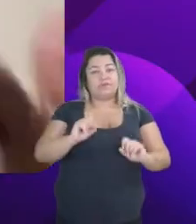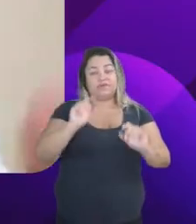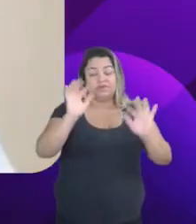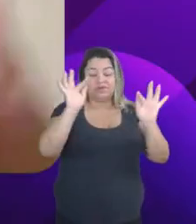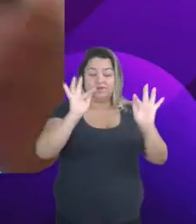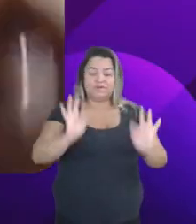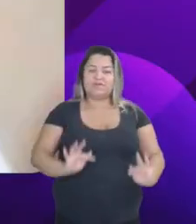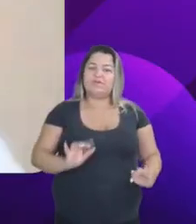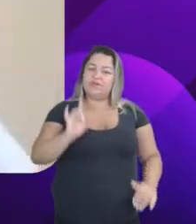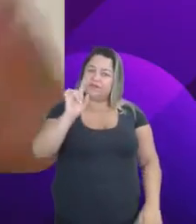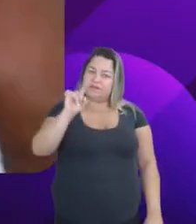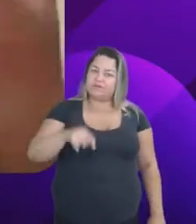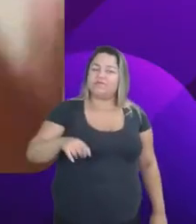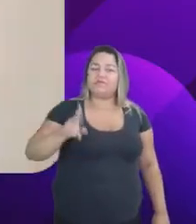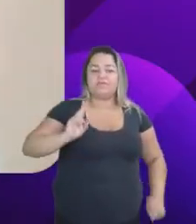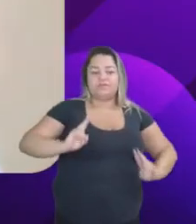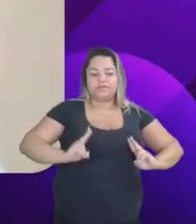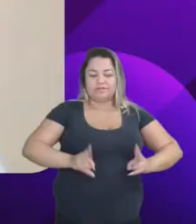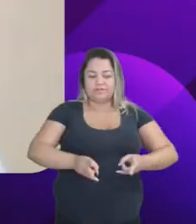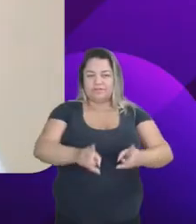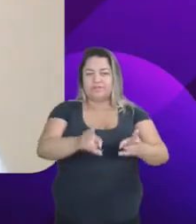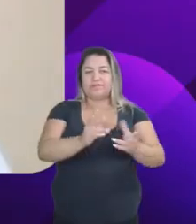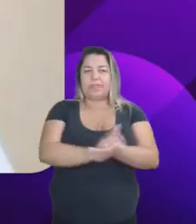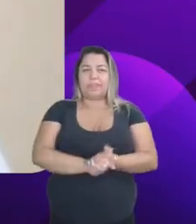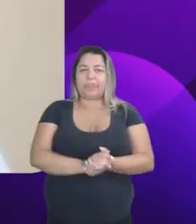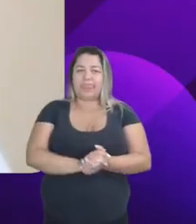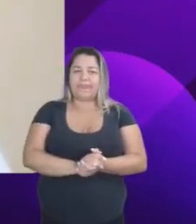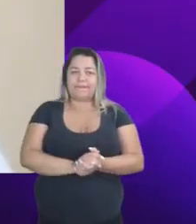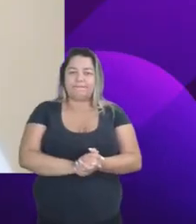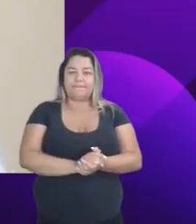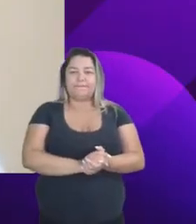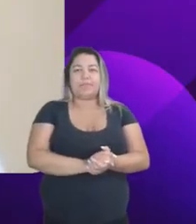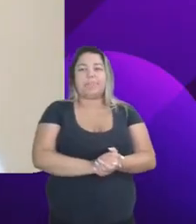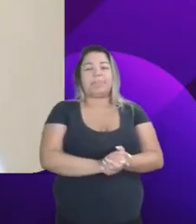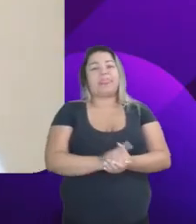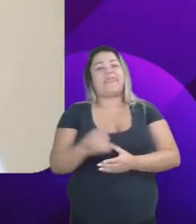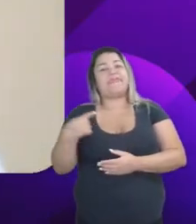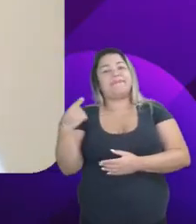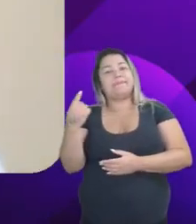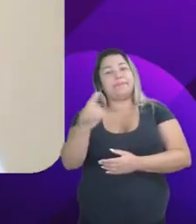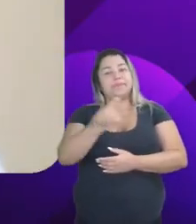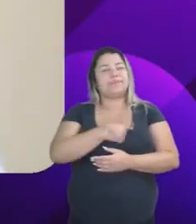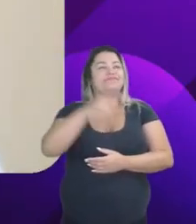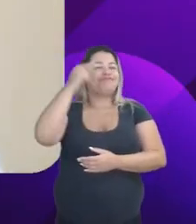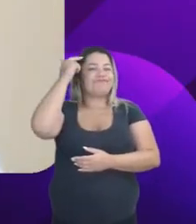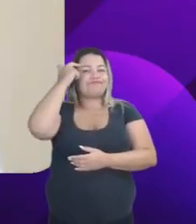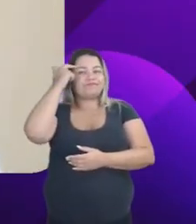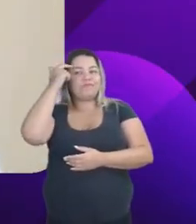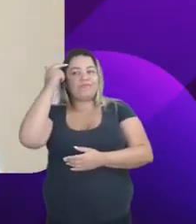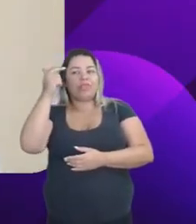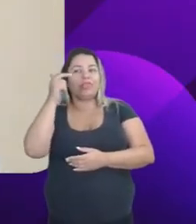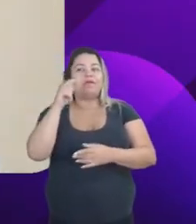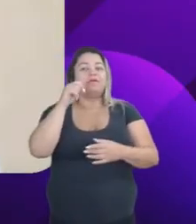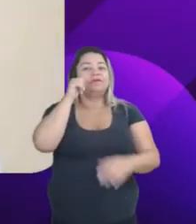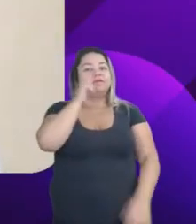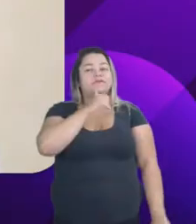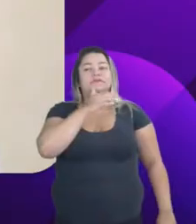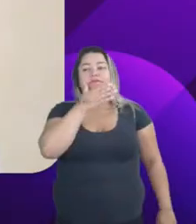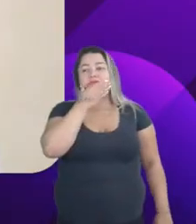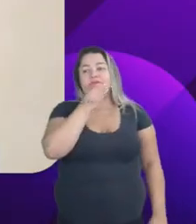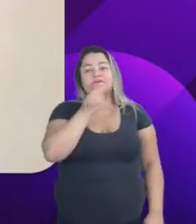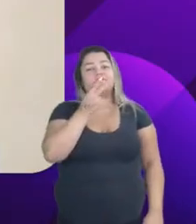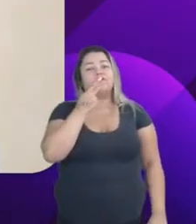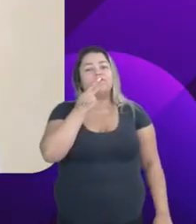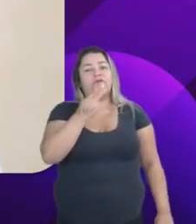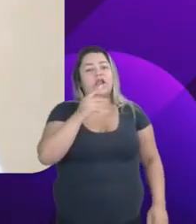ser feliz para sempre? Nós vamos construindo no imaginário dos meninos e meninas uma coisa que eu vou